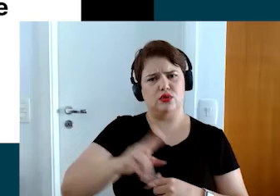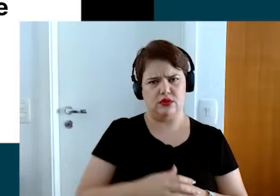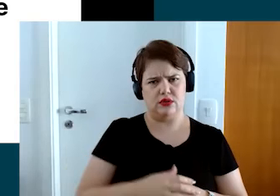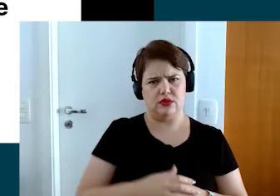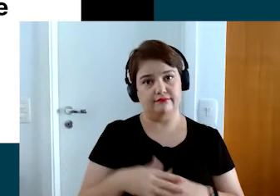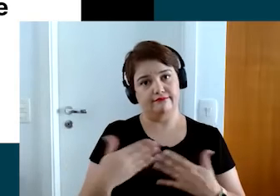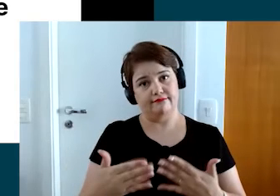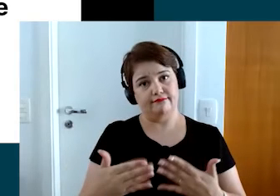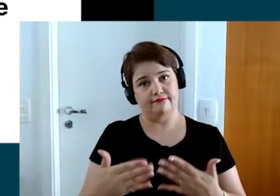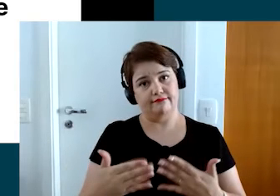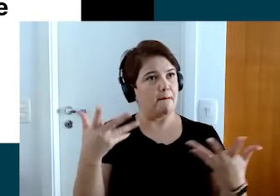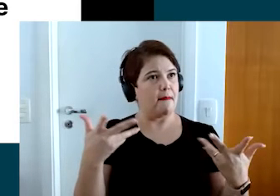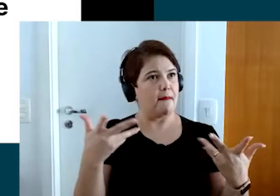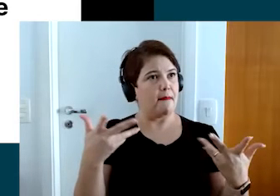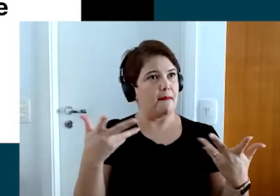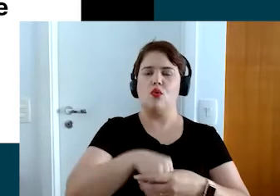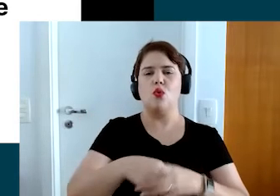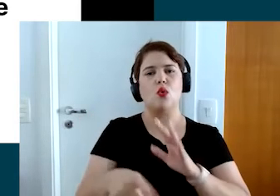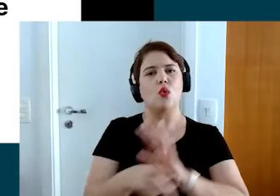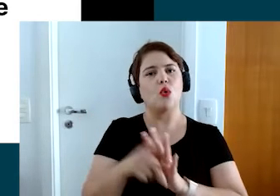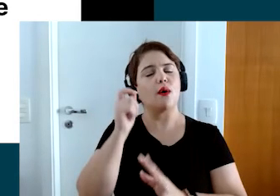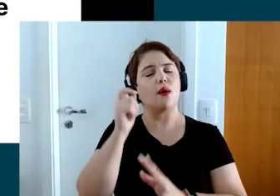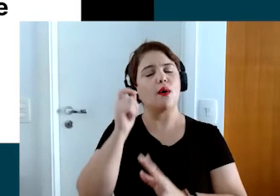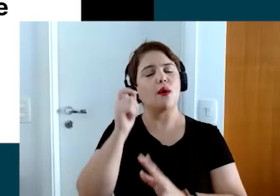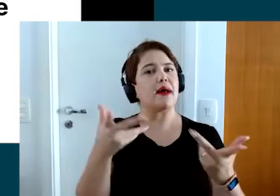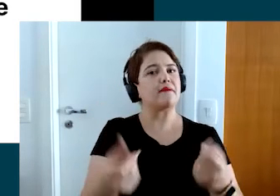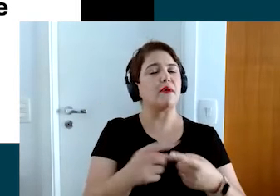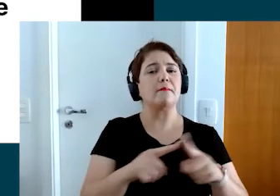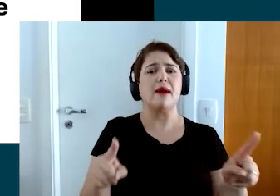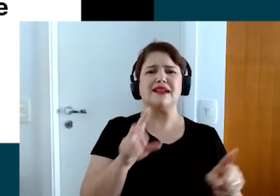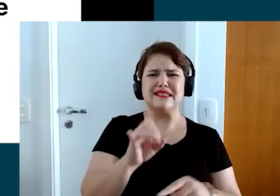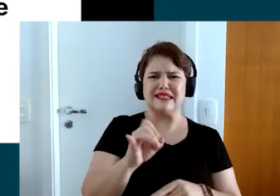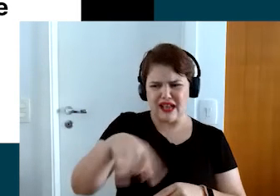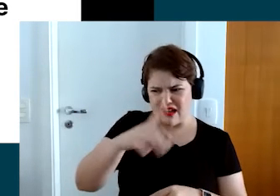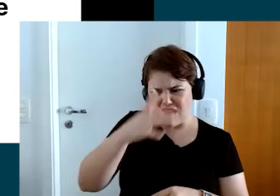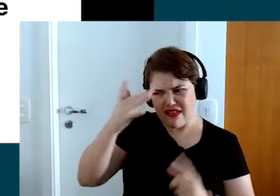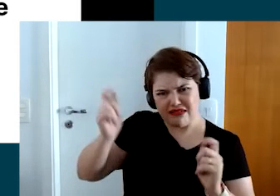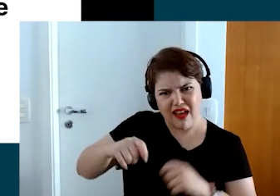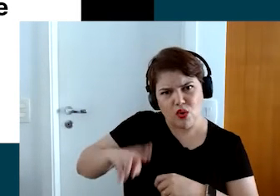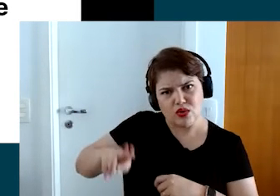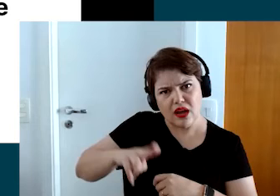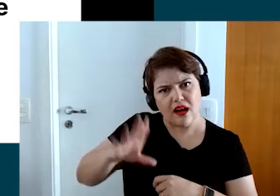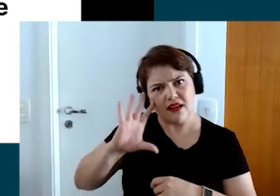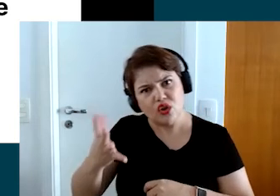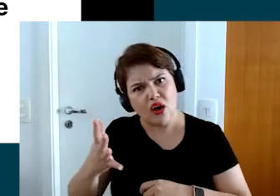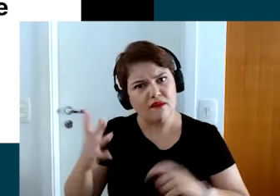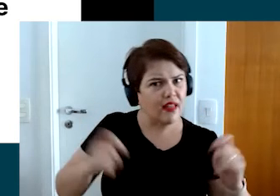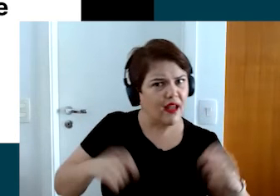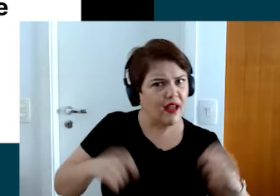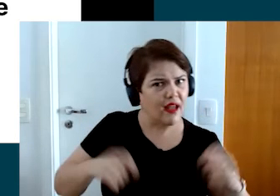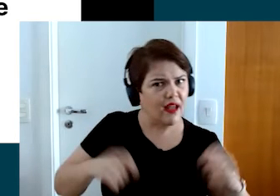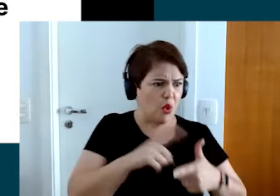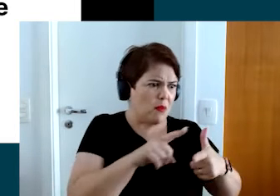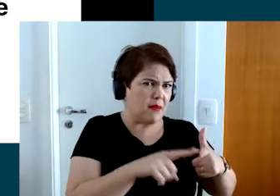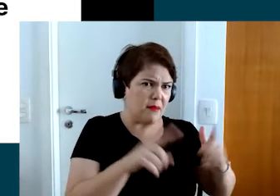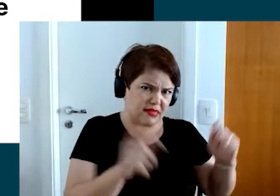ideia é maravilhosa, a hipótese é maravilhosa, mas será que alguém vai usar isso? Será que isso vai resolver uma dor de alguém? Então, é muito